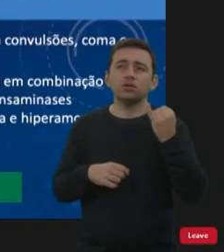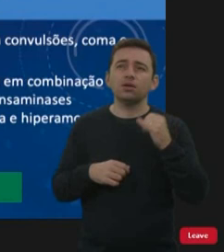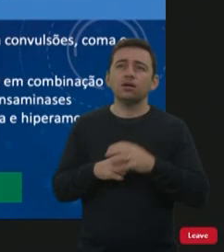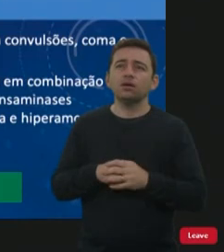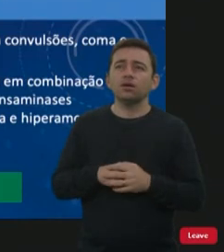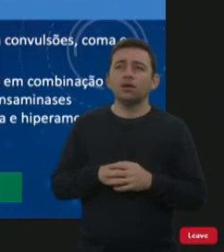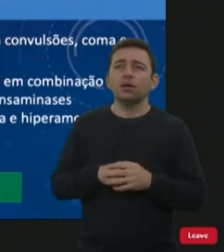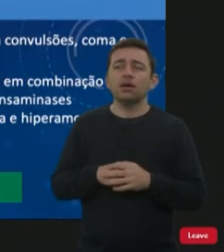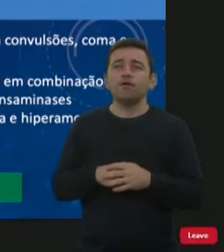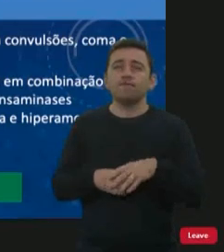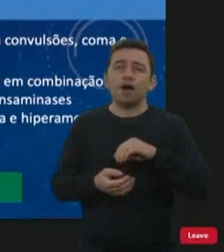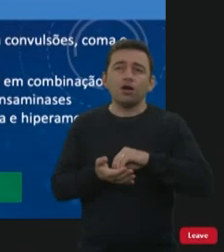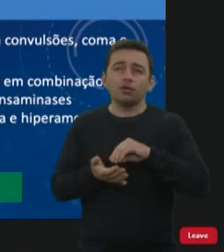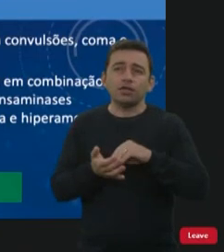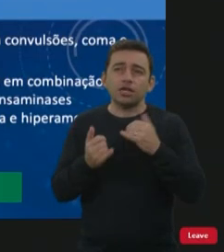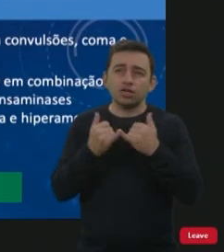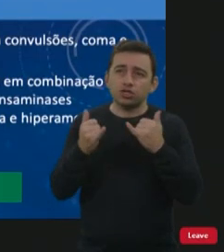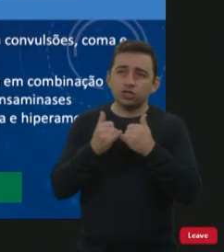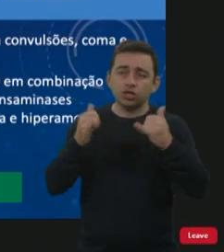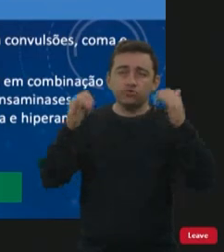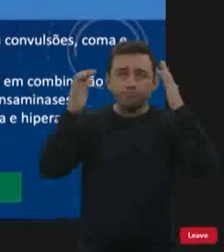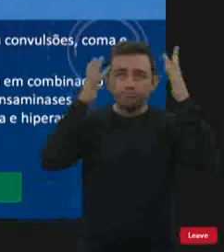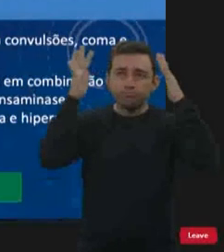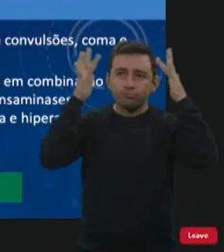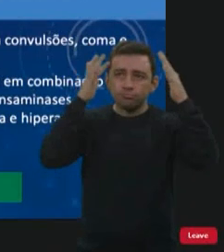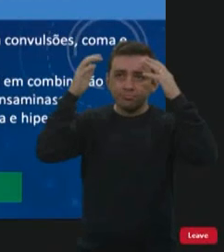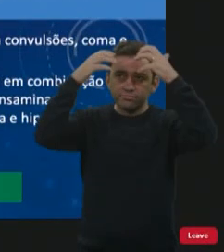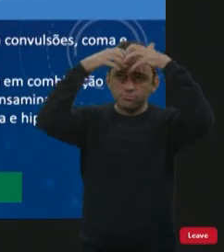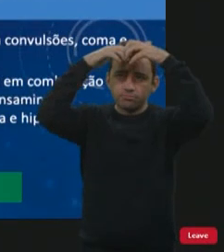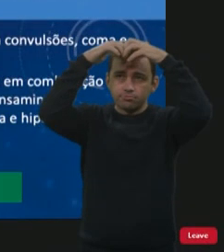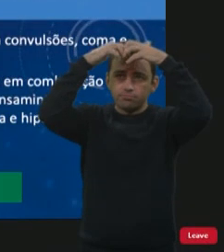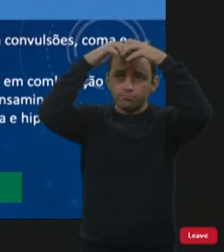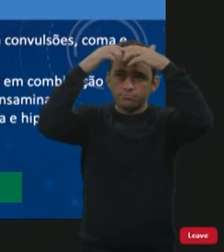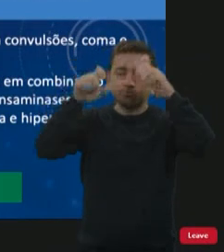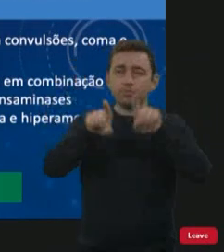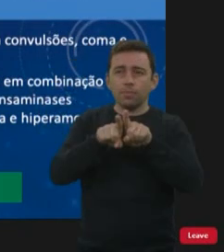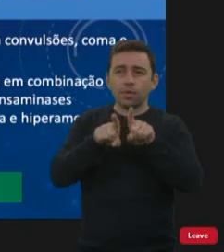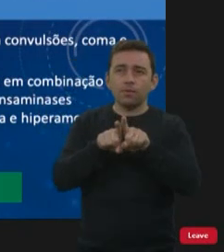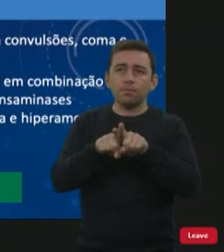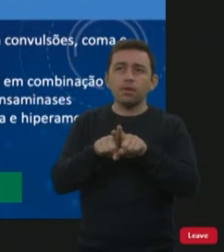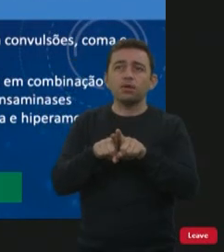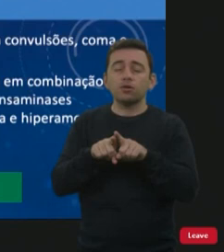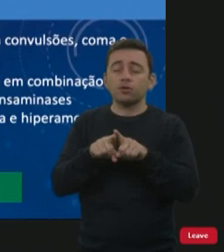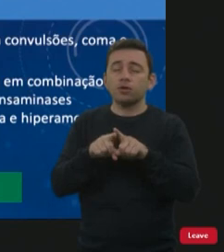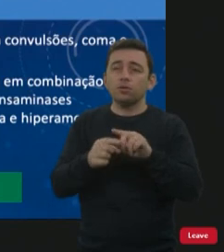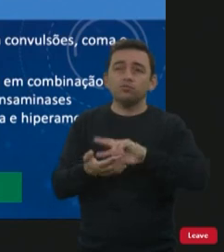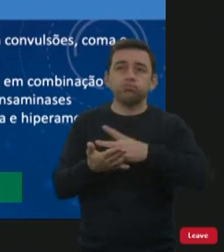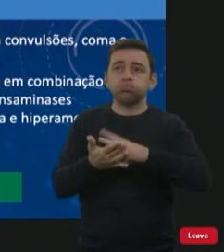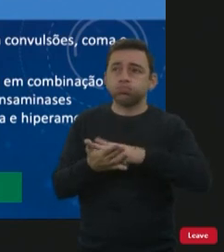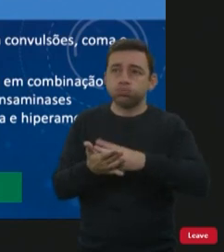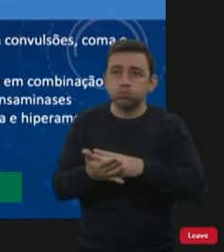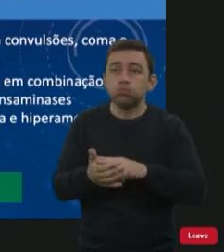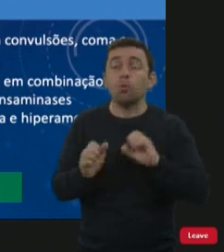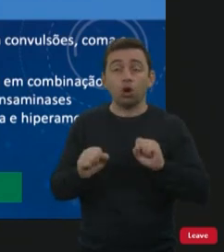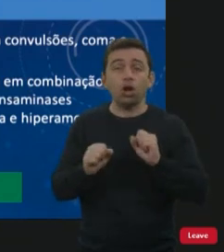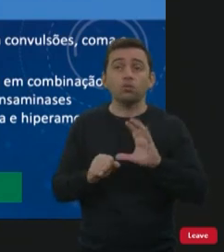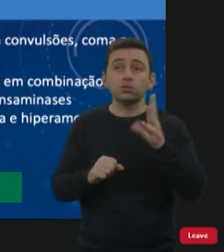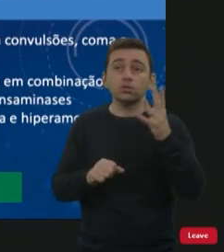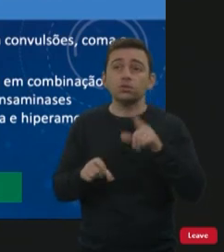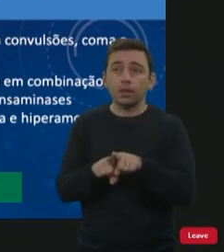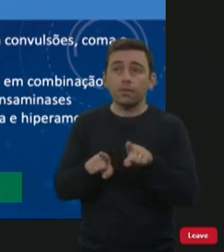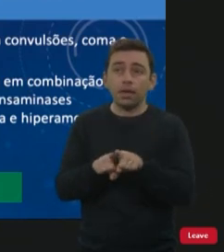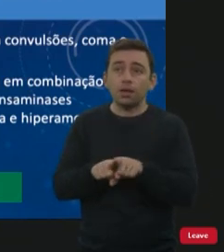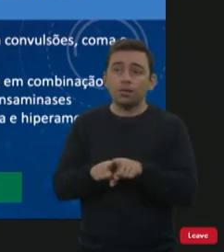deprivação energética cerebral tão grande que eu posso ter convulsão, posso evoluir até mesmo a